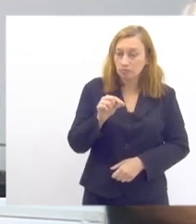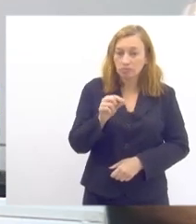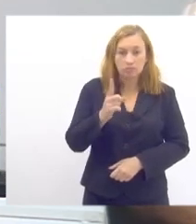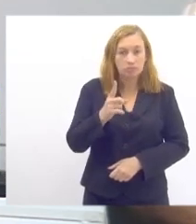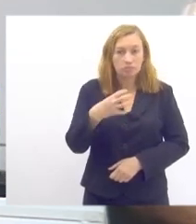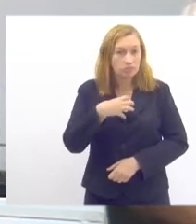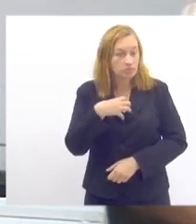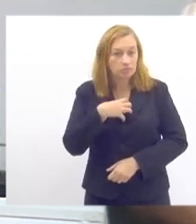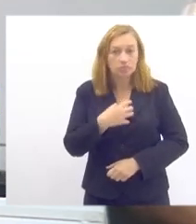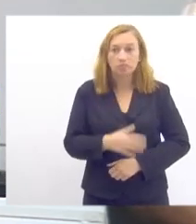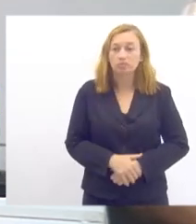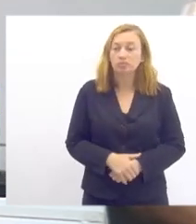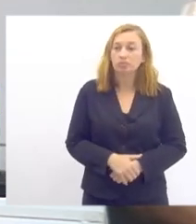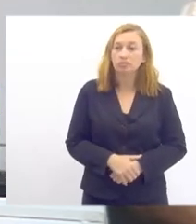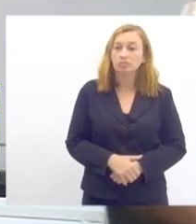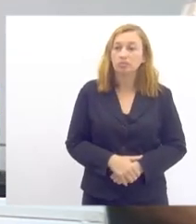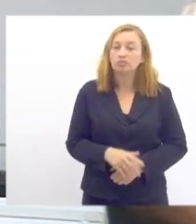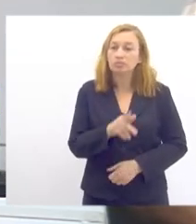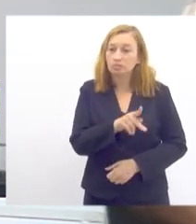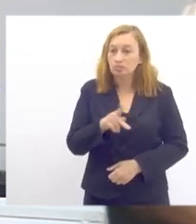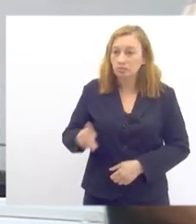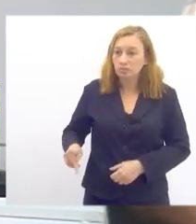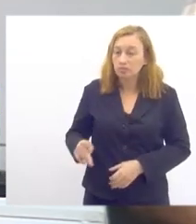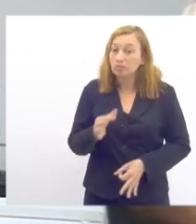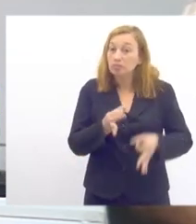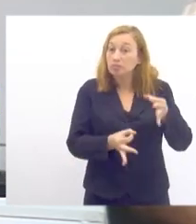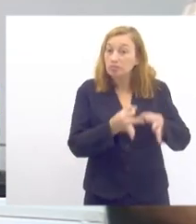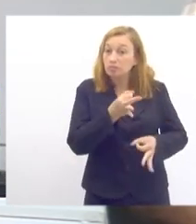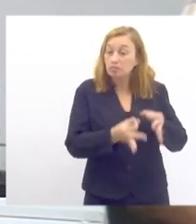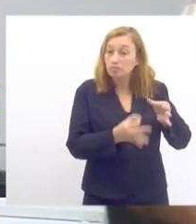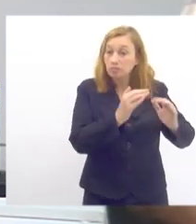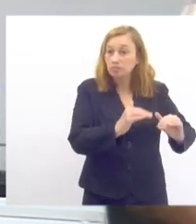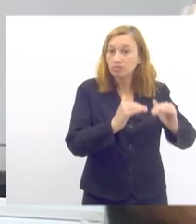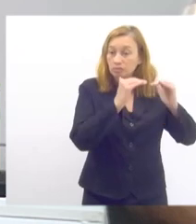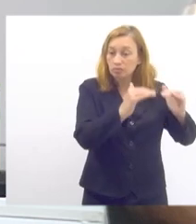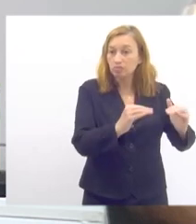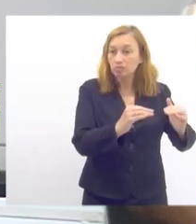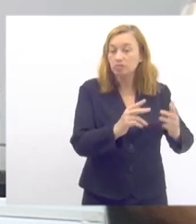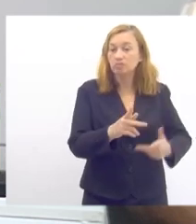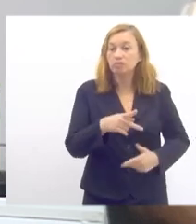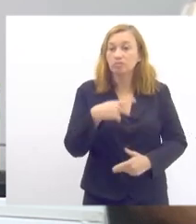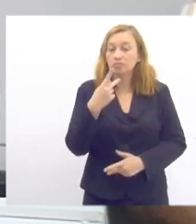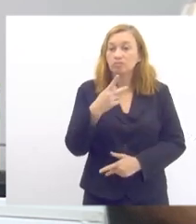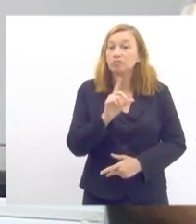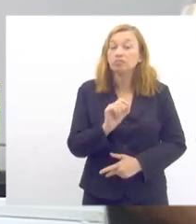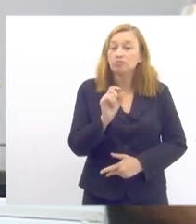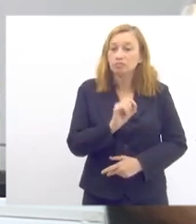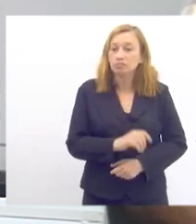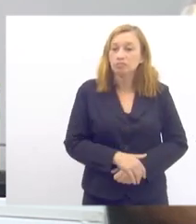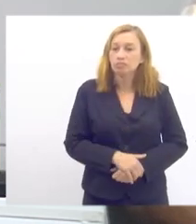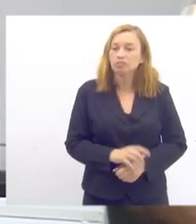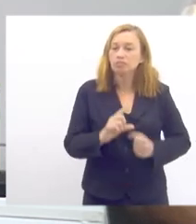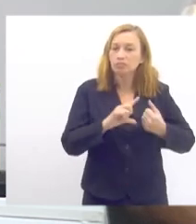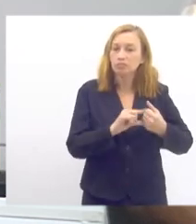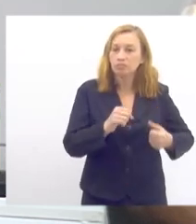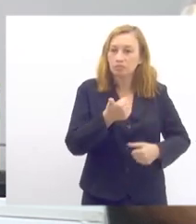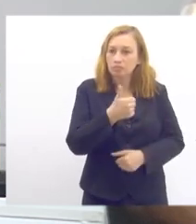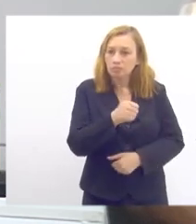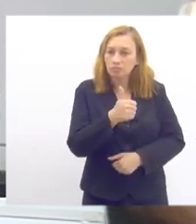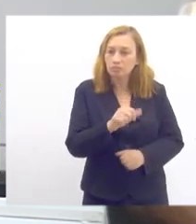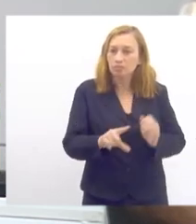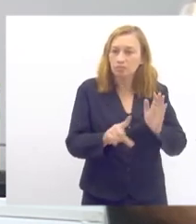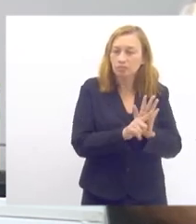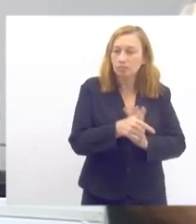sentido. A decisão do presidente do tribunal, ela menciona o artigo 11 da